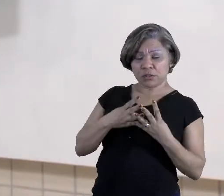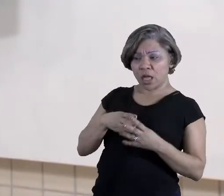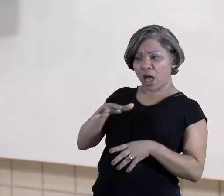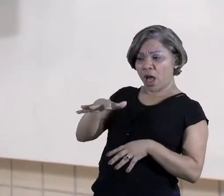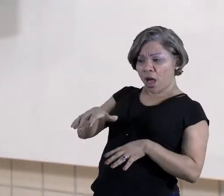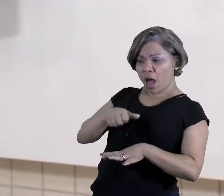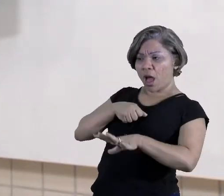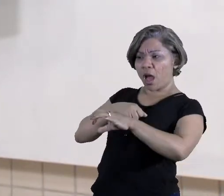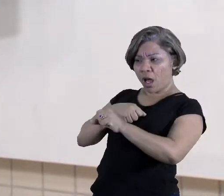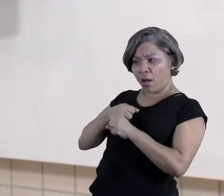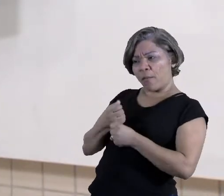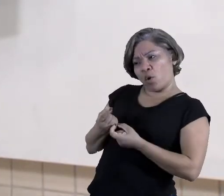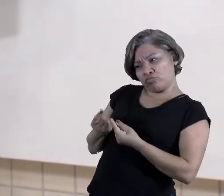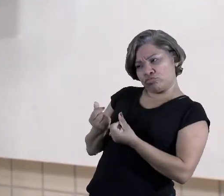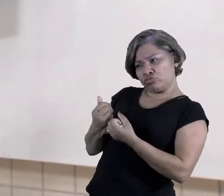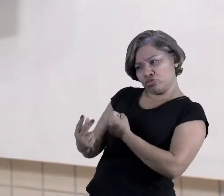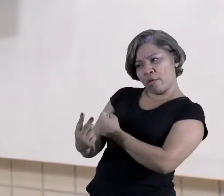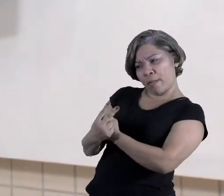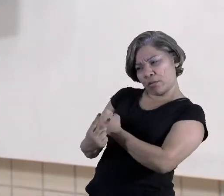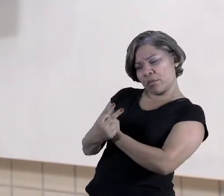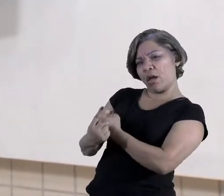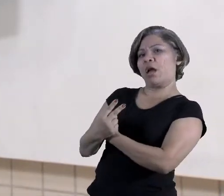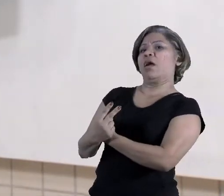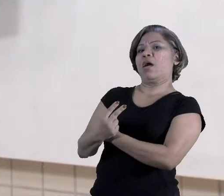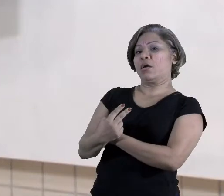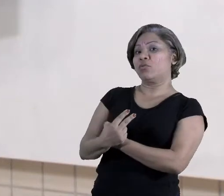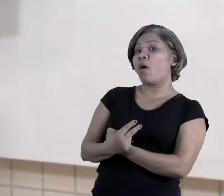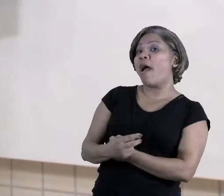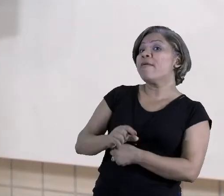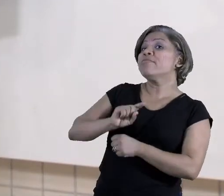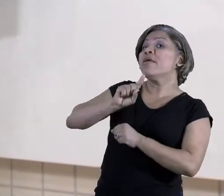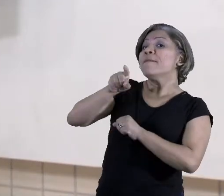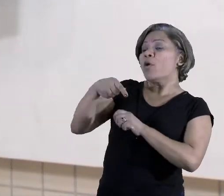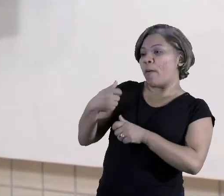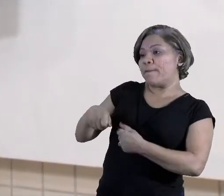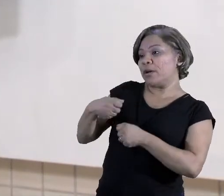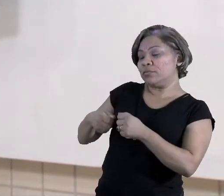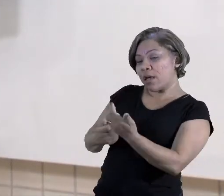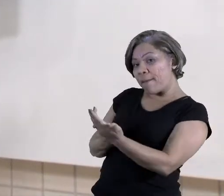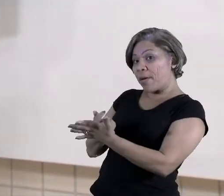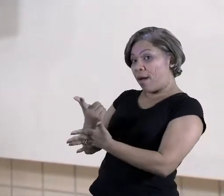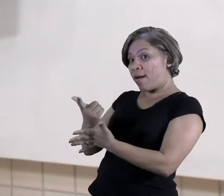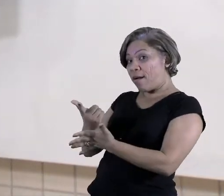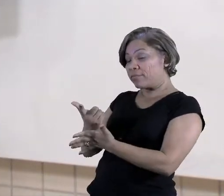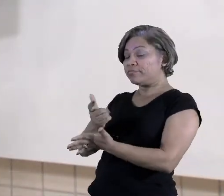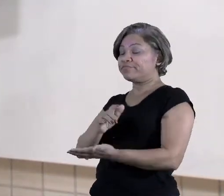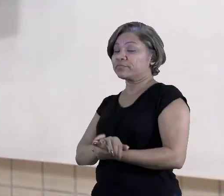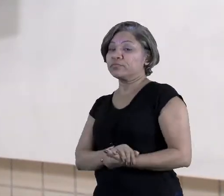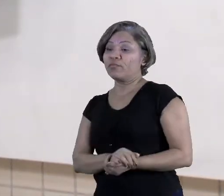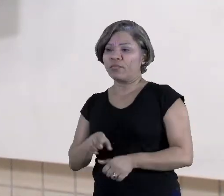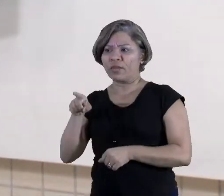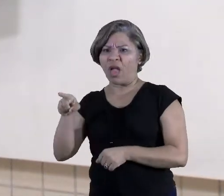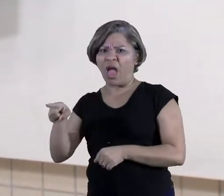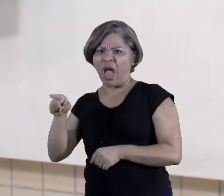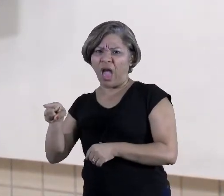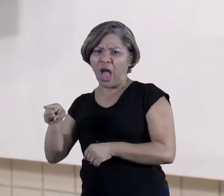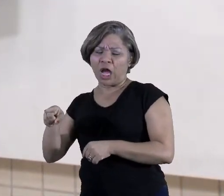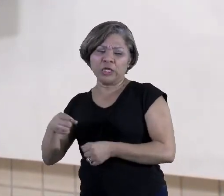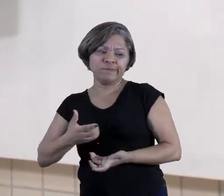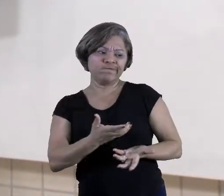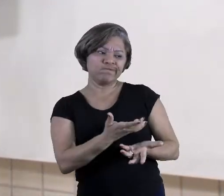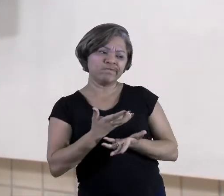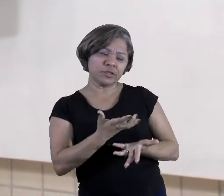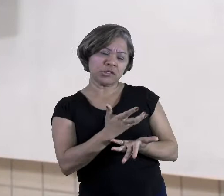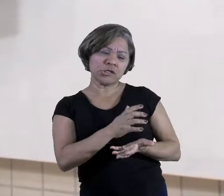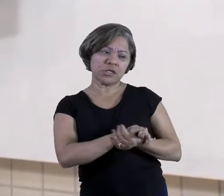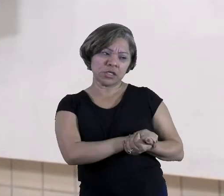a dever, tá, dinheiro para esses comerciantes. Esses mascates, né, alguns deles vão até pegar em terras desses